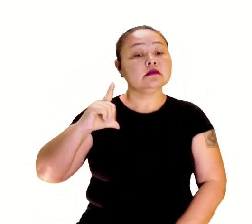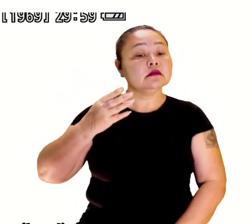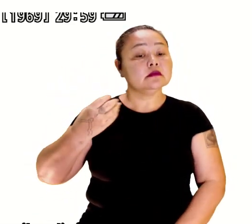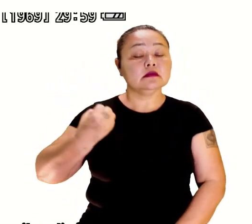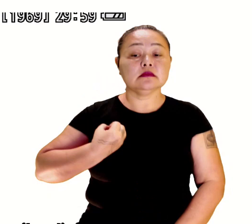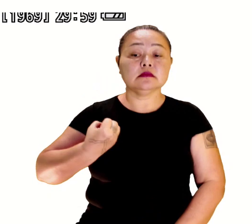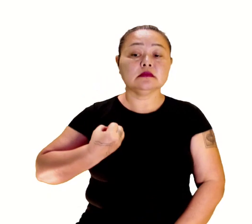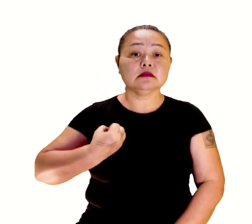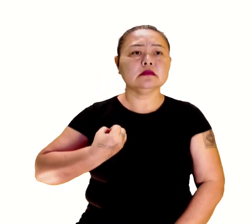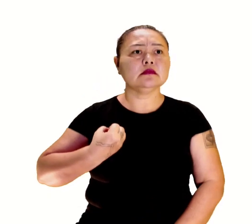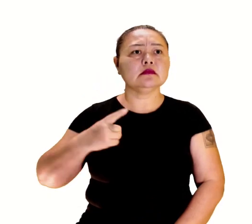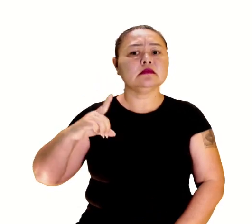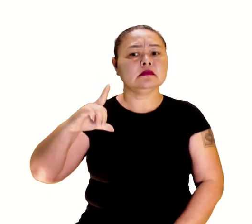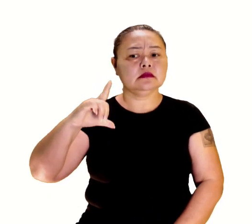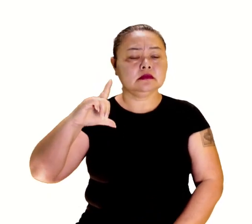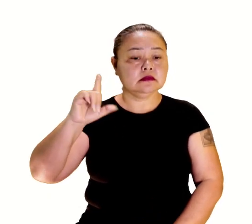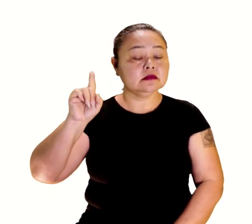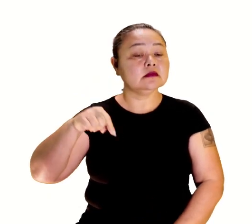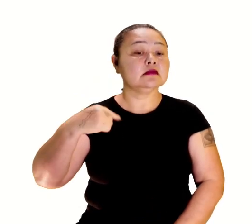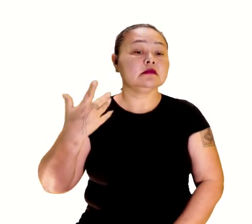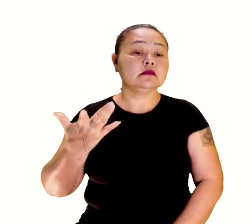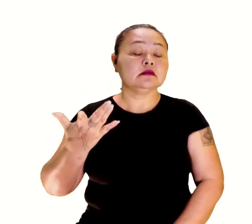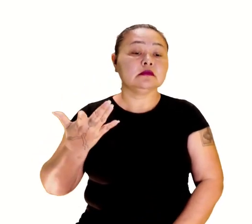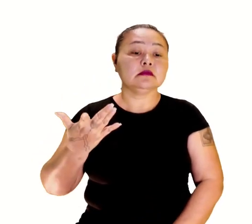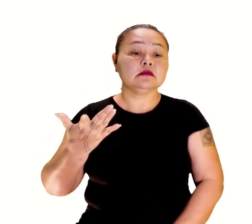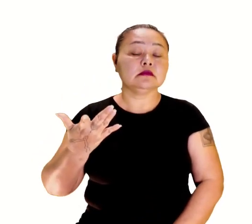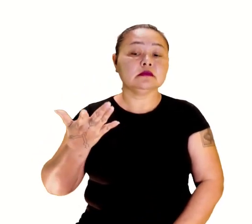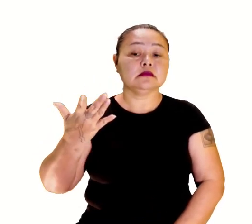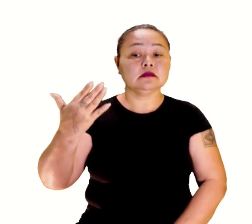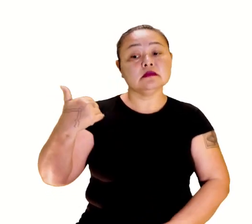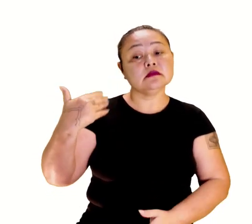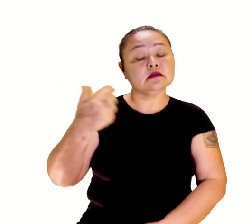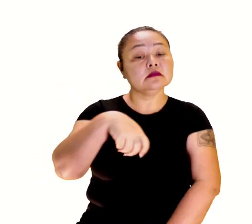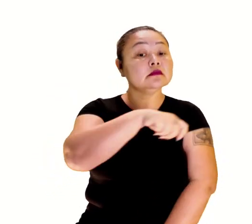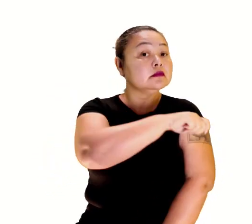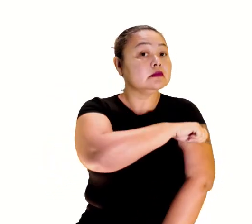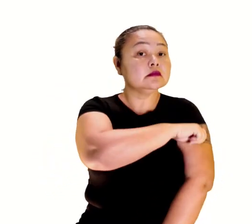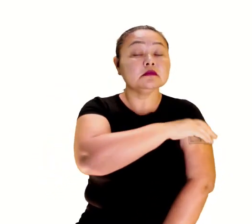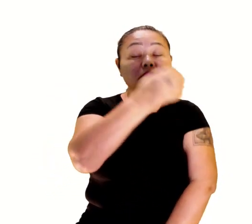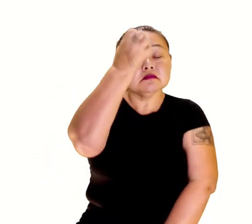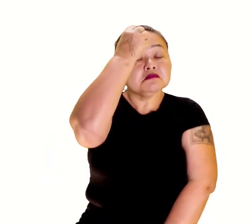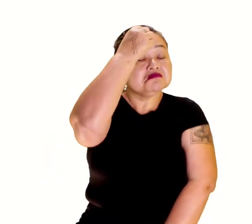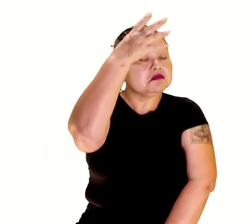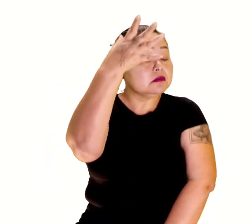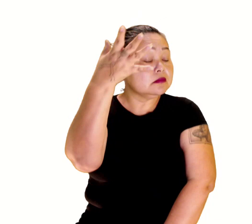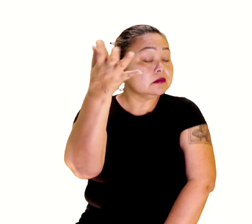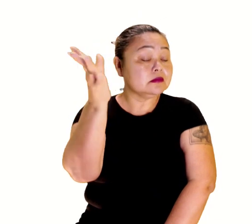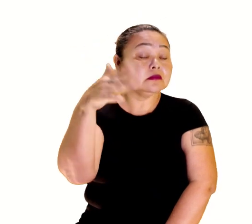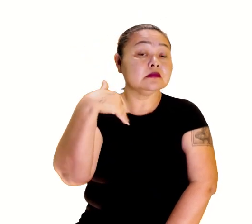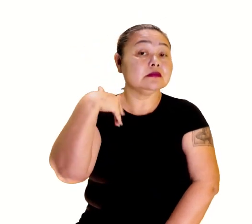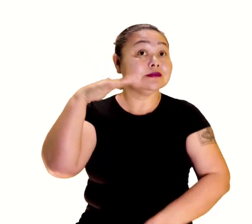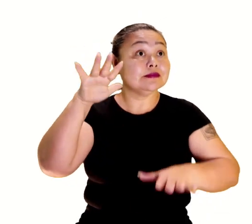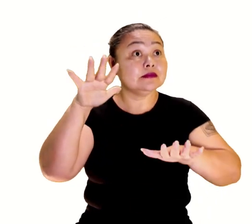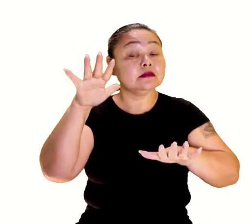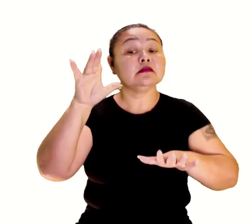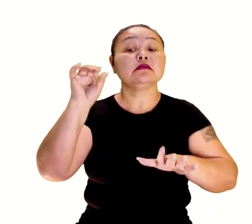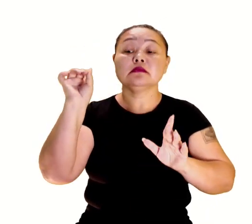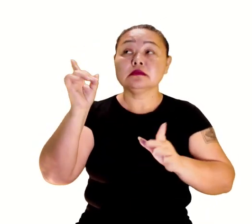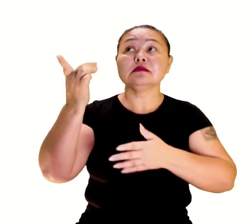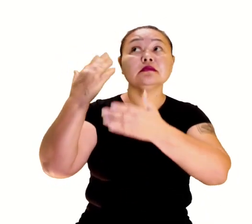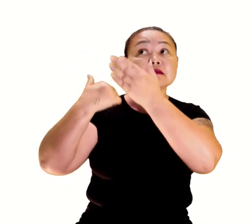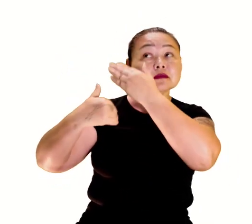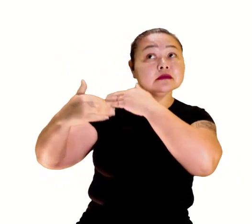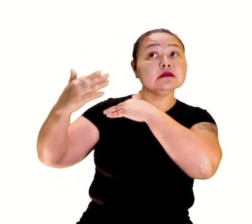nós temos para frente? E o melhor... O aluno que não lembra, o aluno que ainda ficou ali meio assim, pode voltar